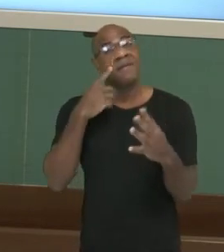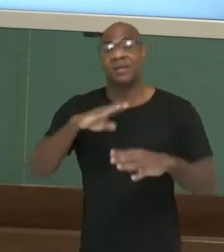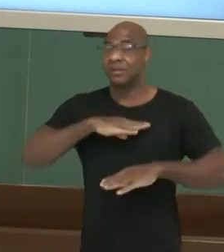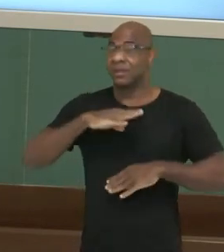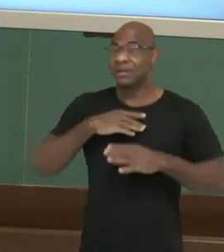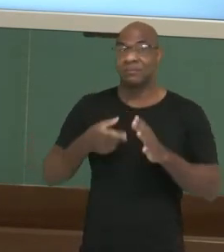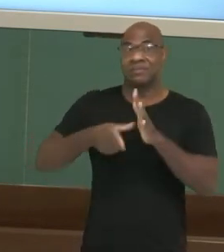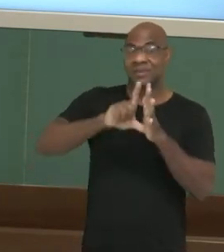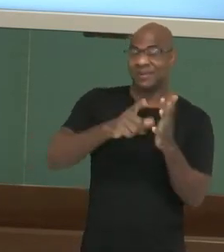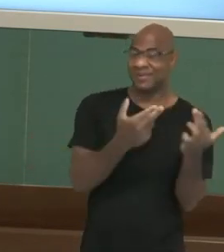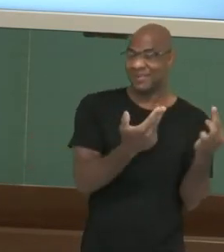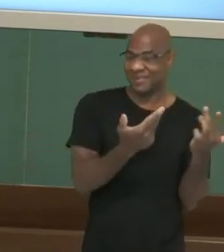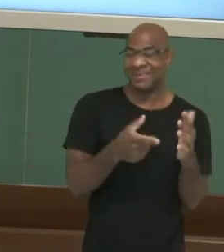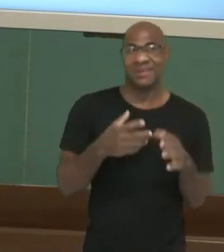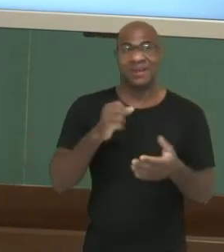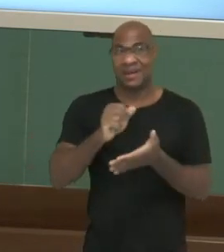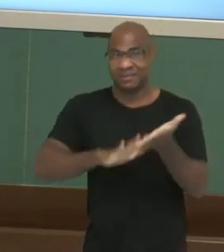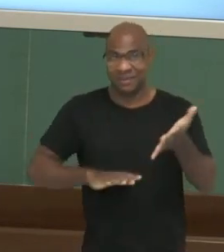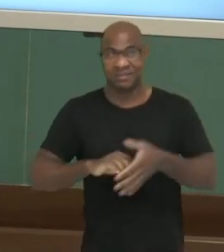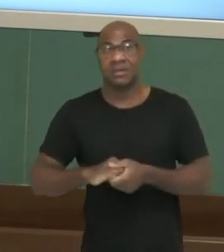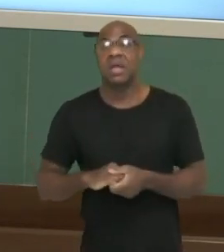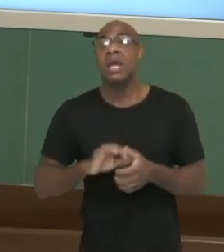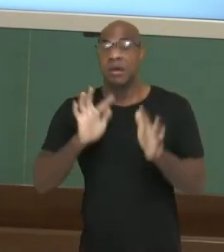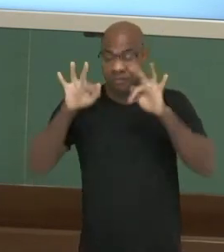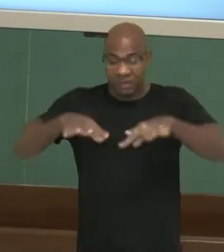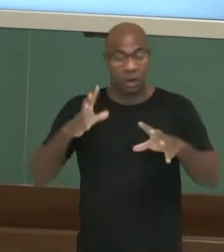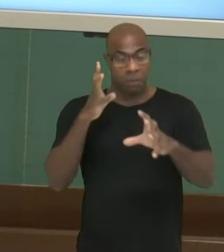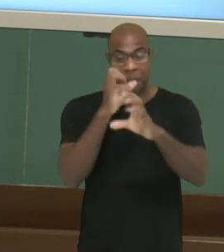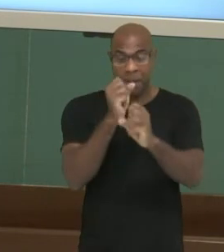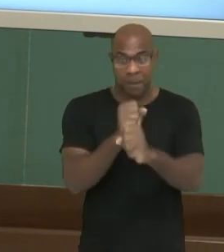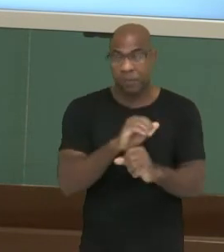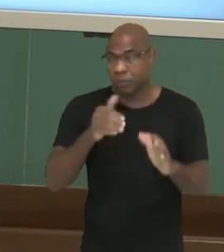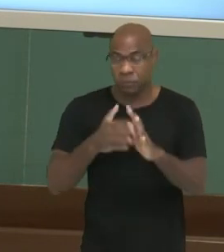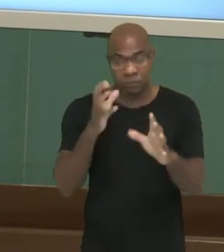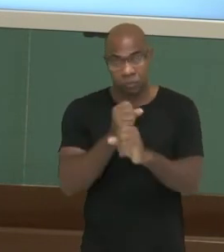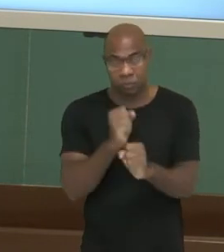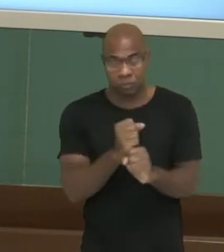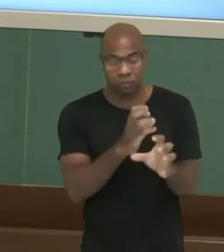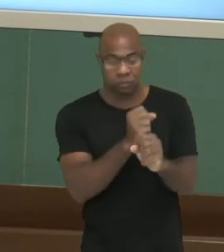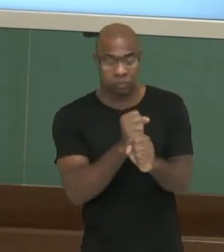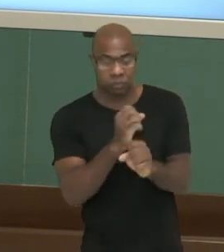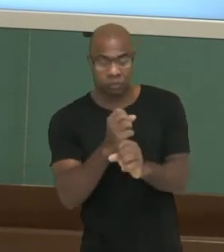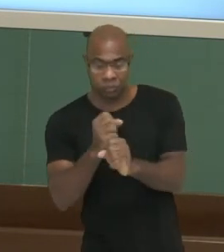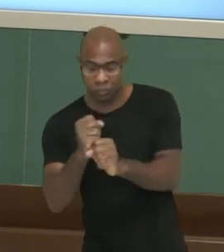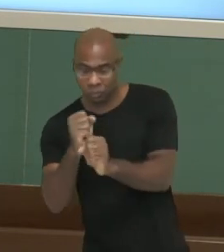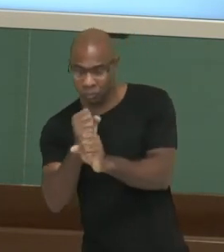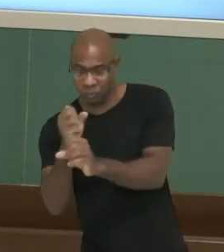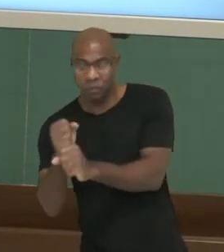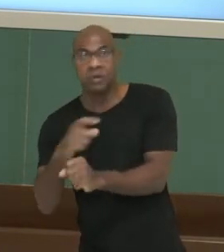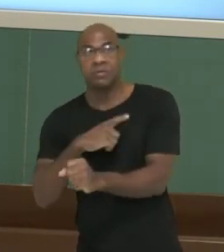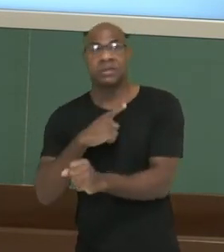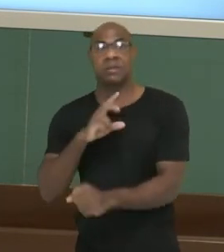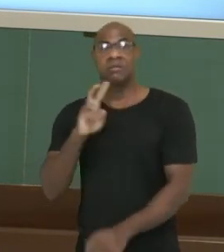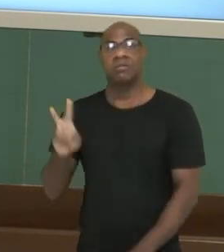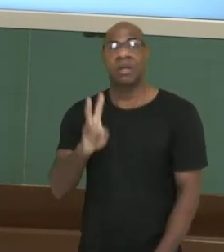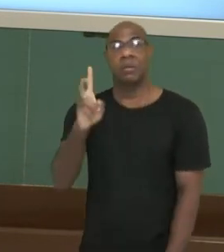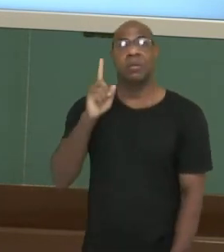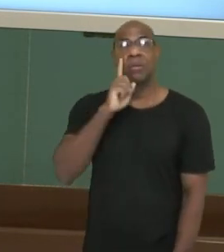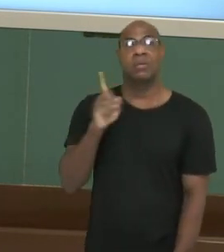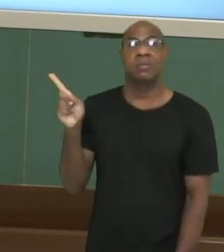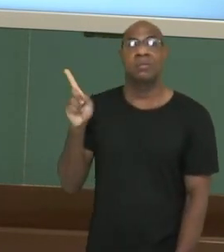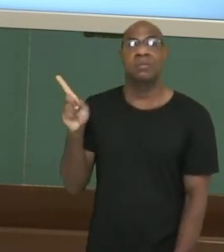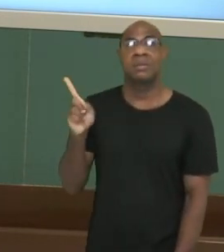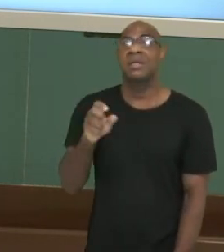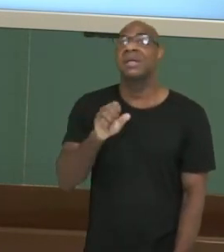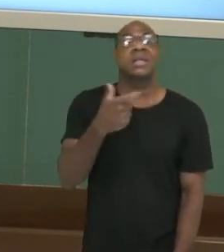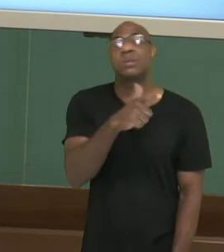anterior. E no final, você junta tudo. Você soma esses 4 valores, você tem esse valor sem